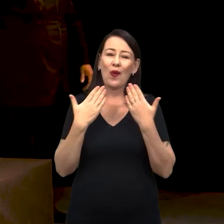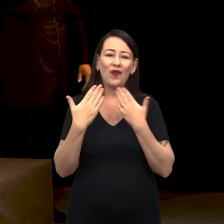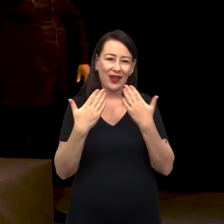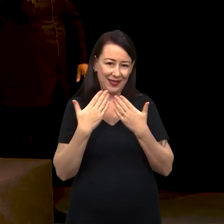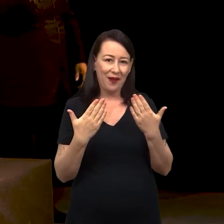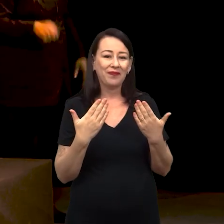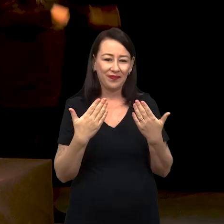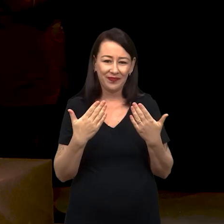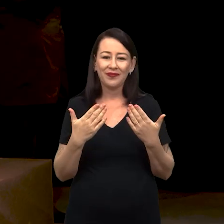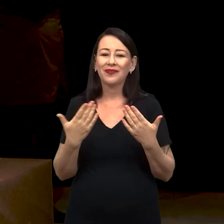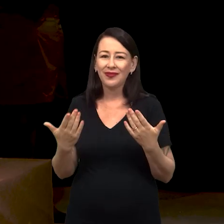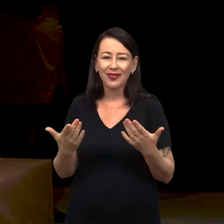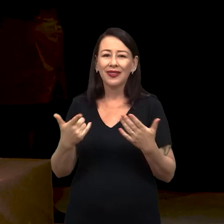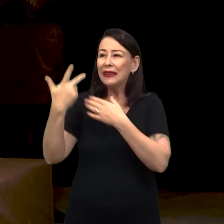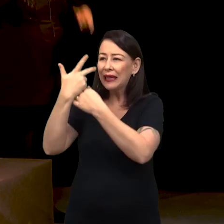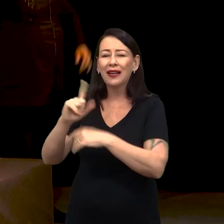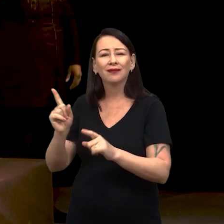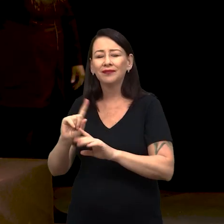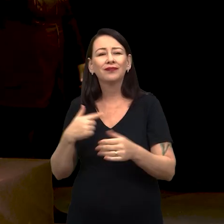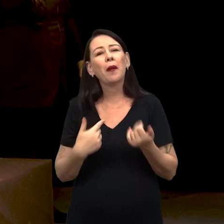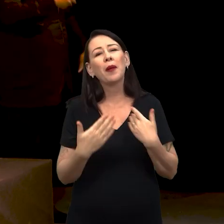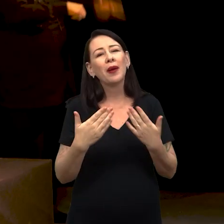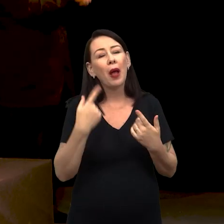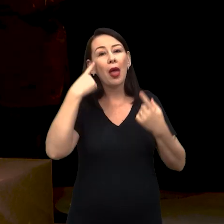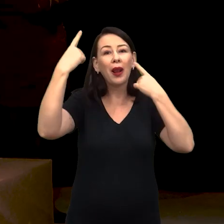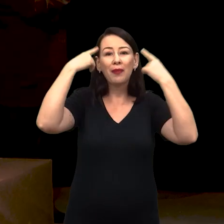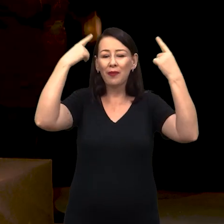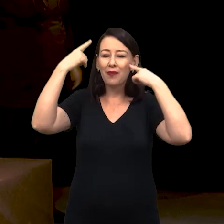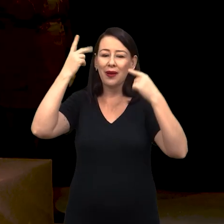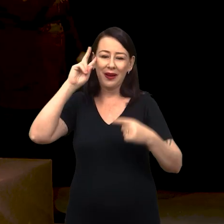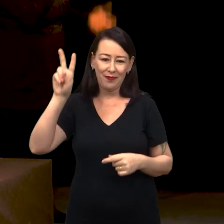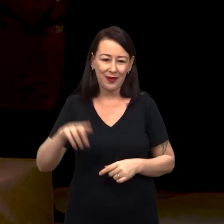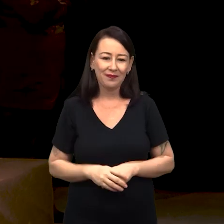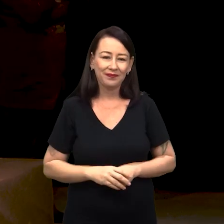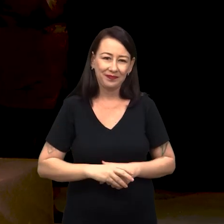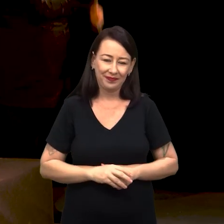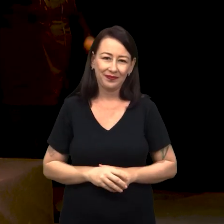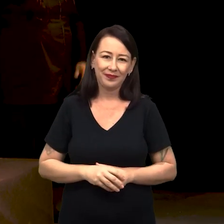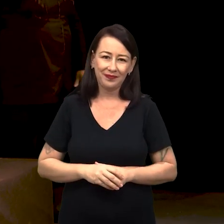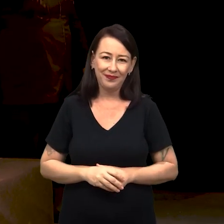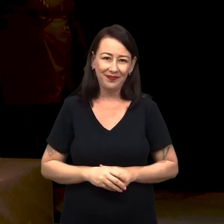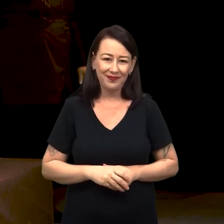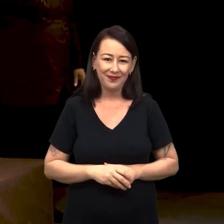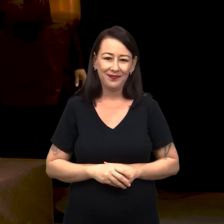conversar. Tira o microfone, o gravador da frente e conversa. As memórias vêm.